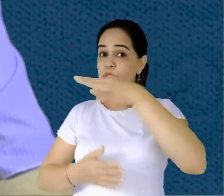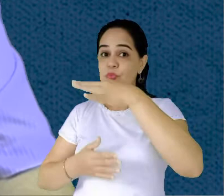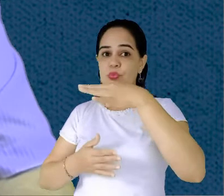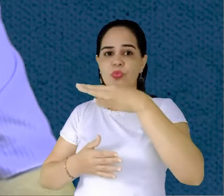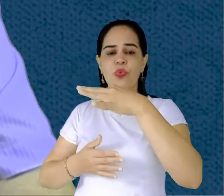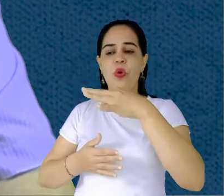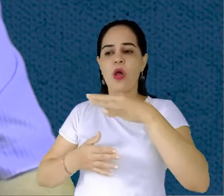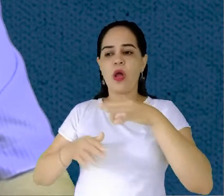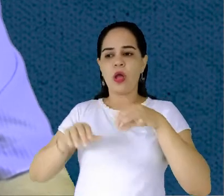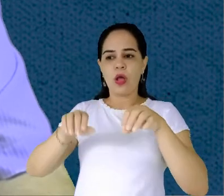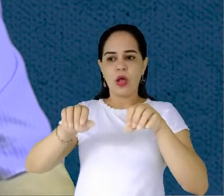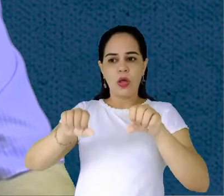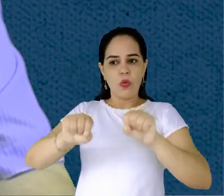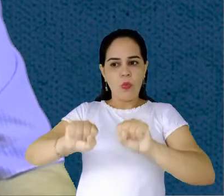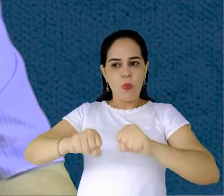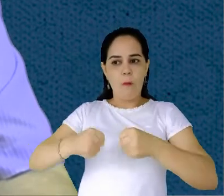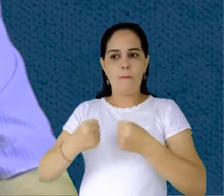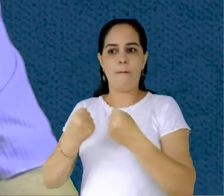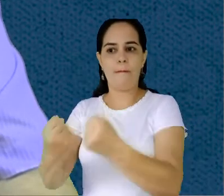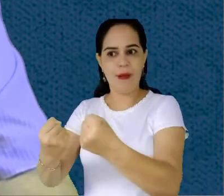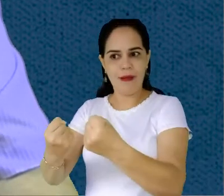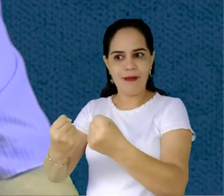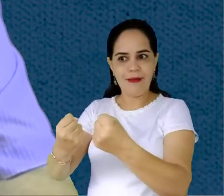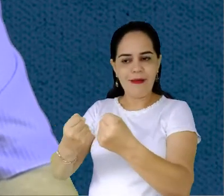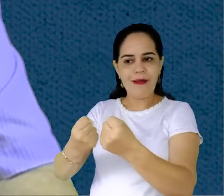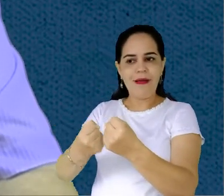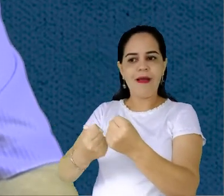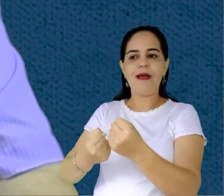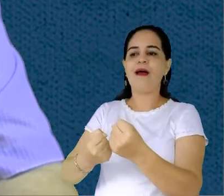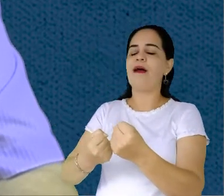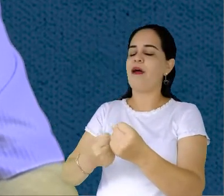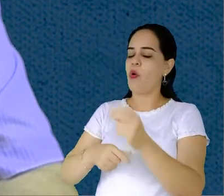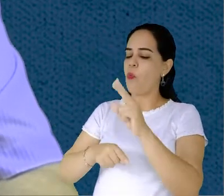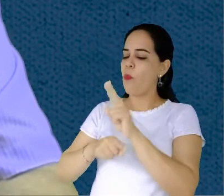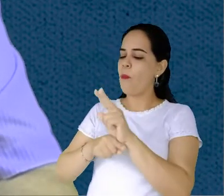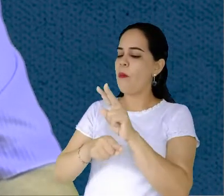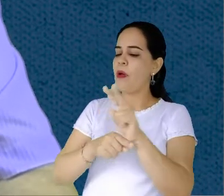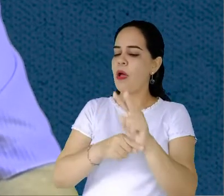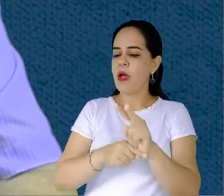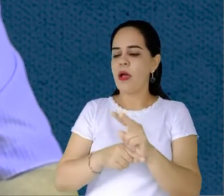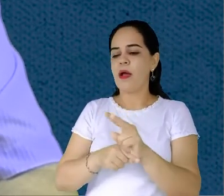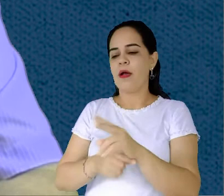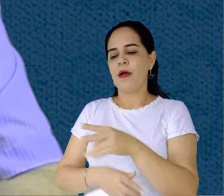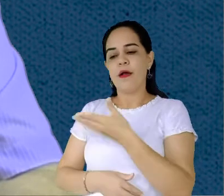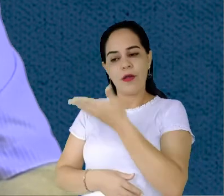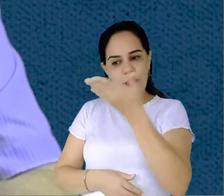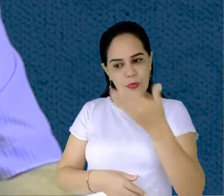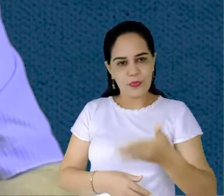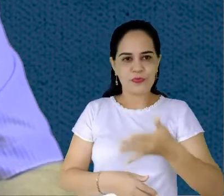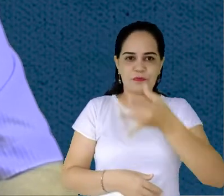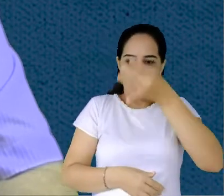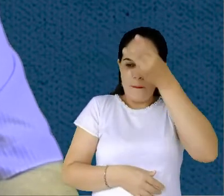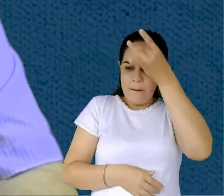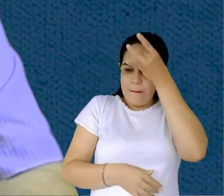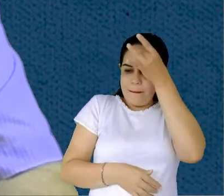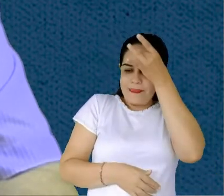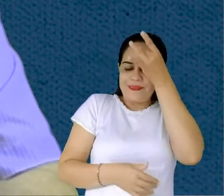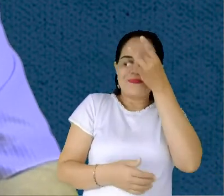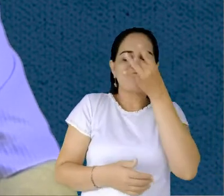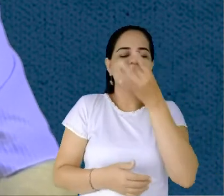nome, ele vos ensinará tudo e vos recordará tudo o que eu vos tenho dito.